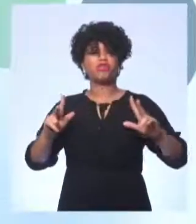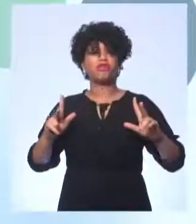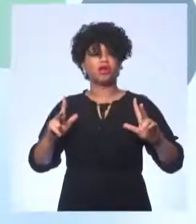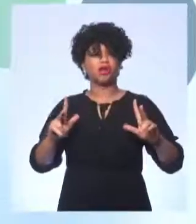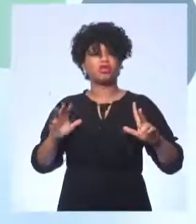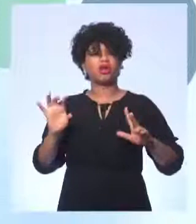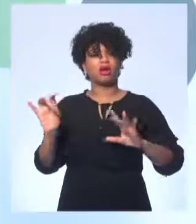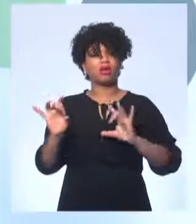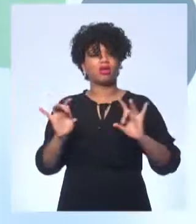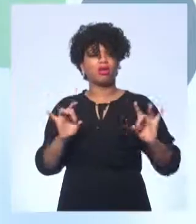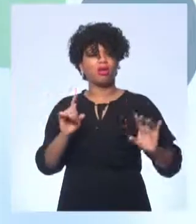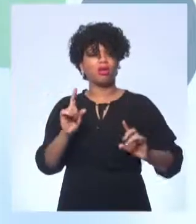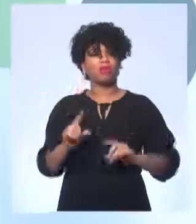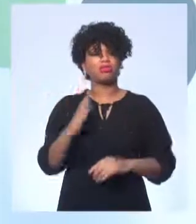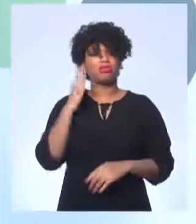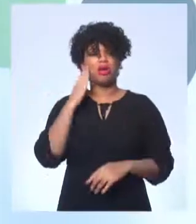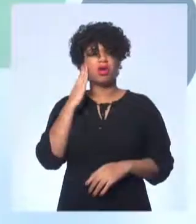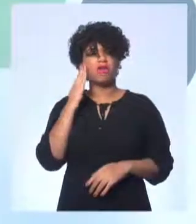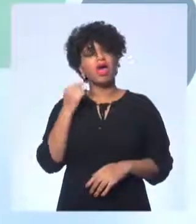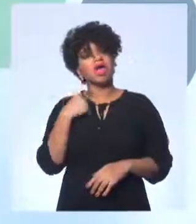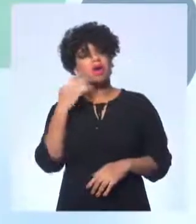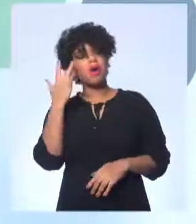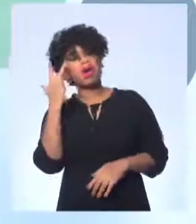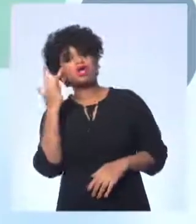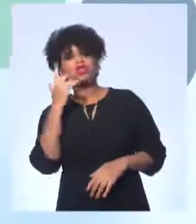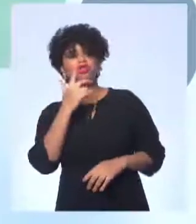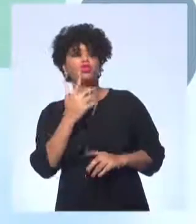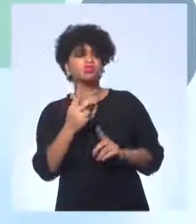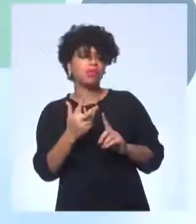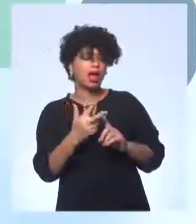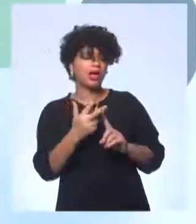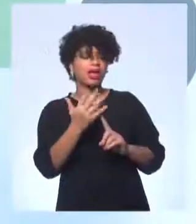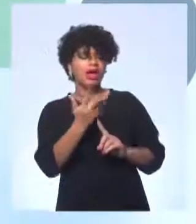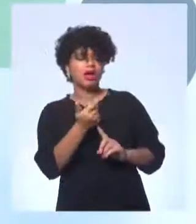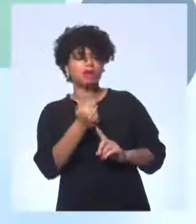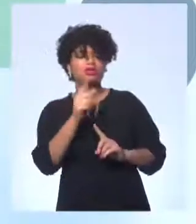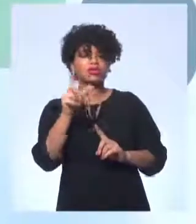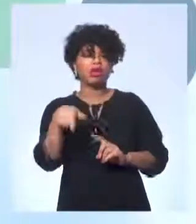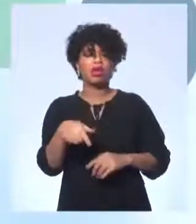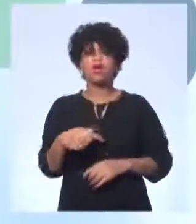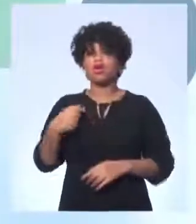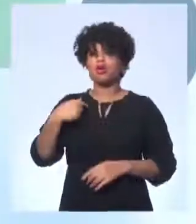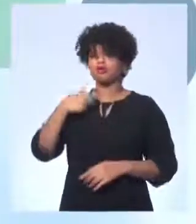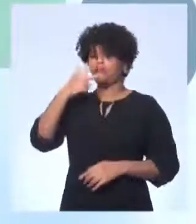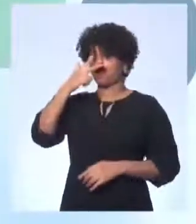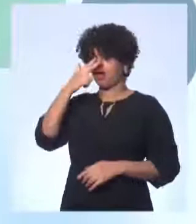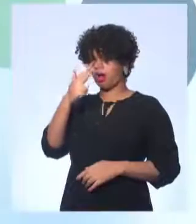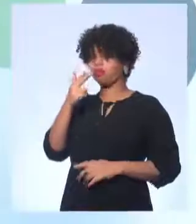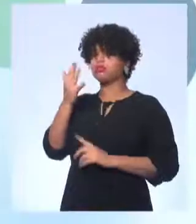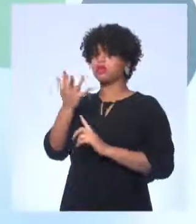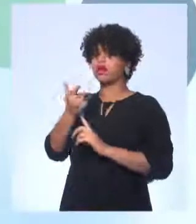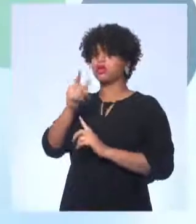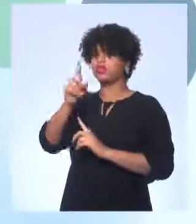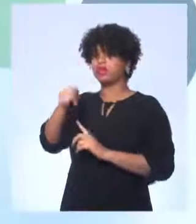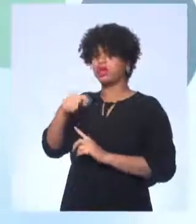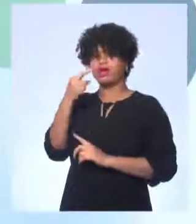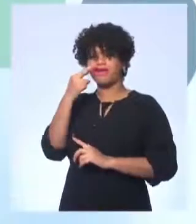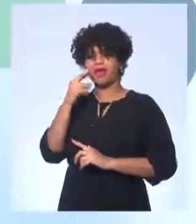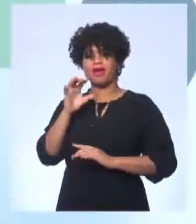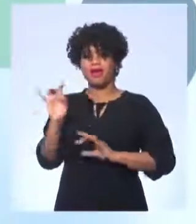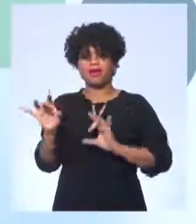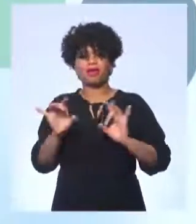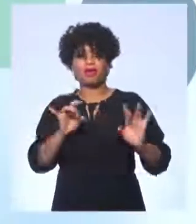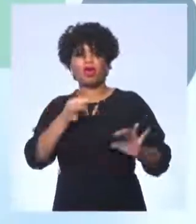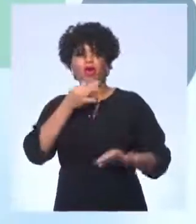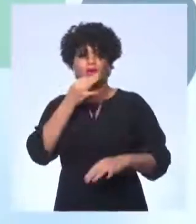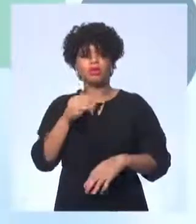arte, e se a arte tem algo a dizer para a música ou para qualquer outro tipo de... Aliás, se a filosofia tem algo a dizer para